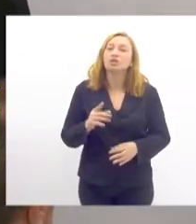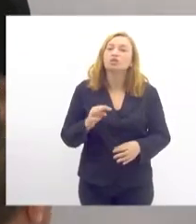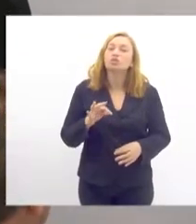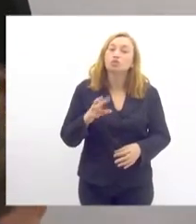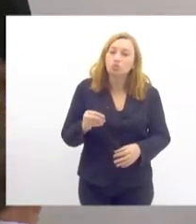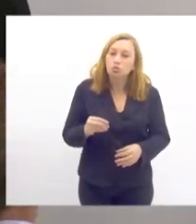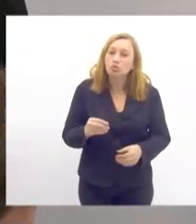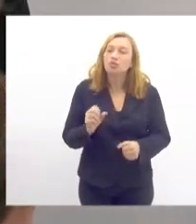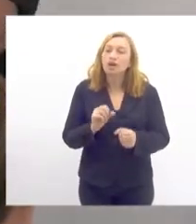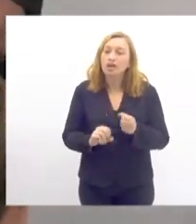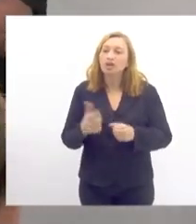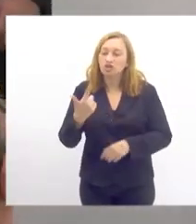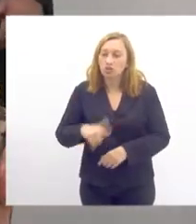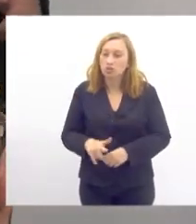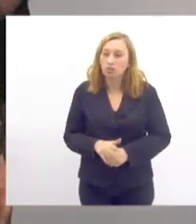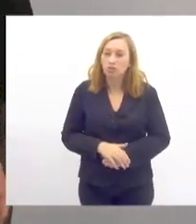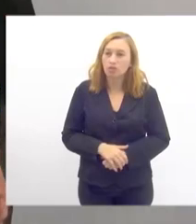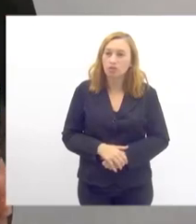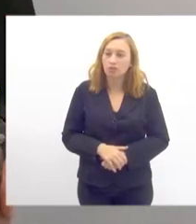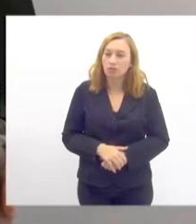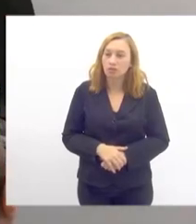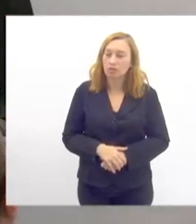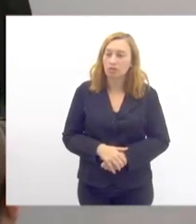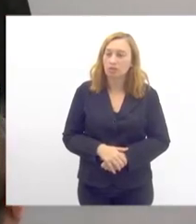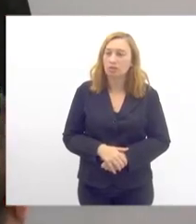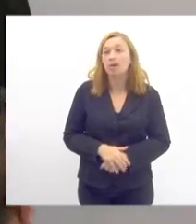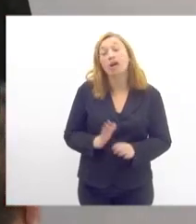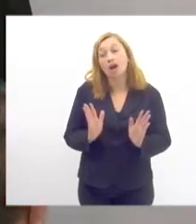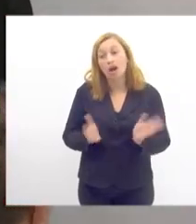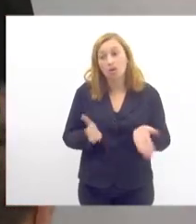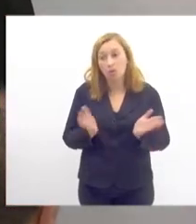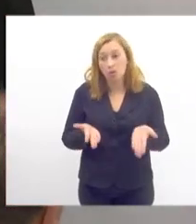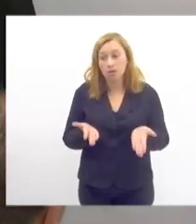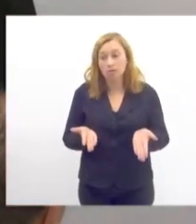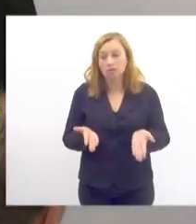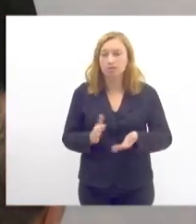de novo. Concluindo, Gil. Faria tudo de novo. Agora,